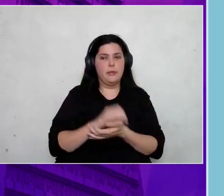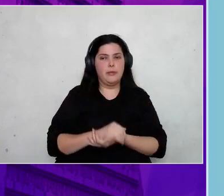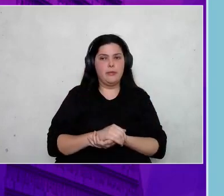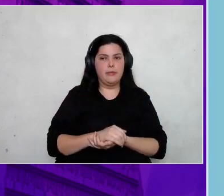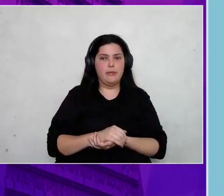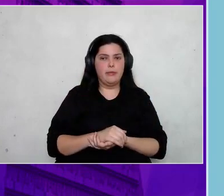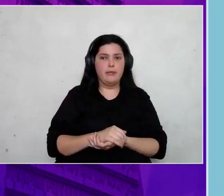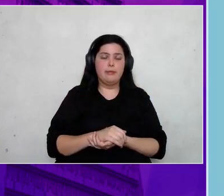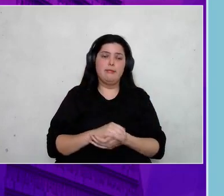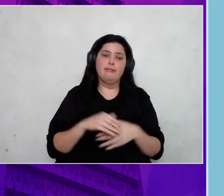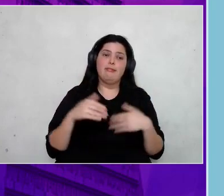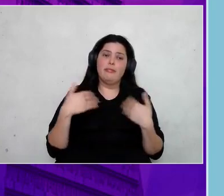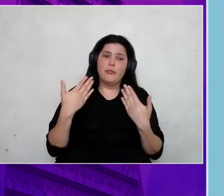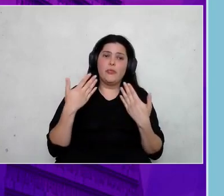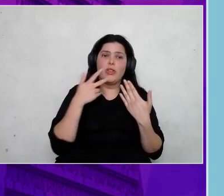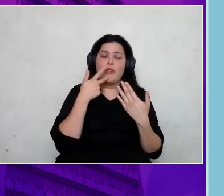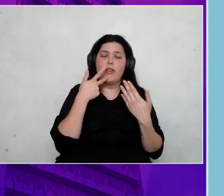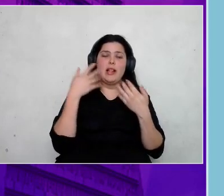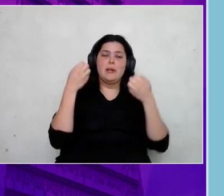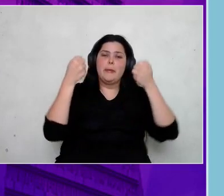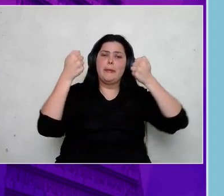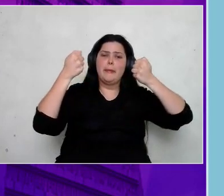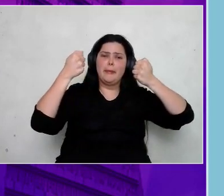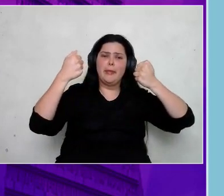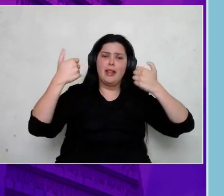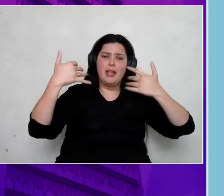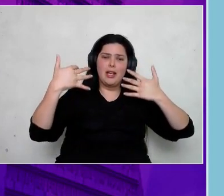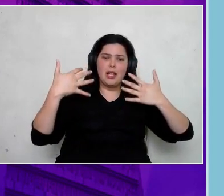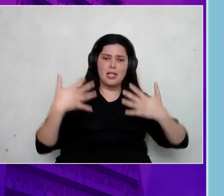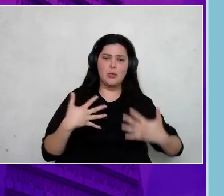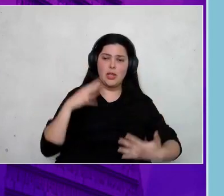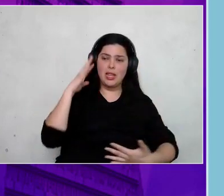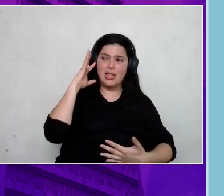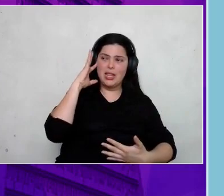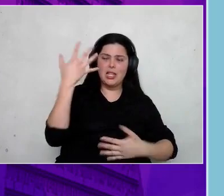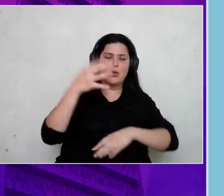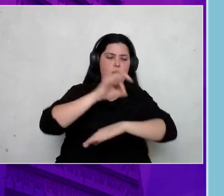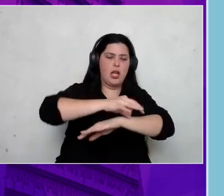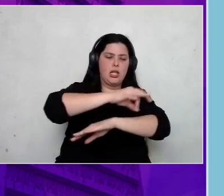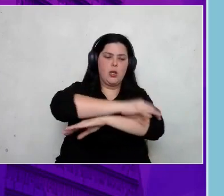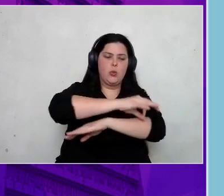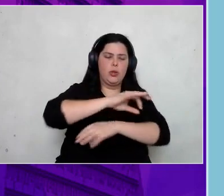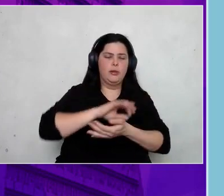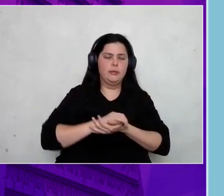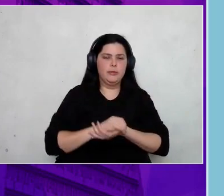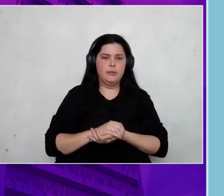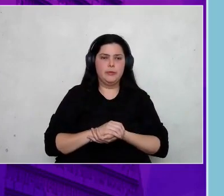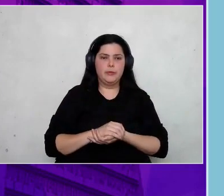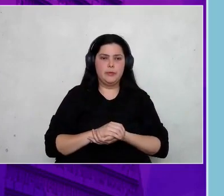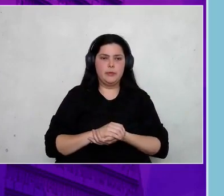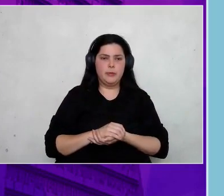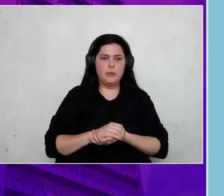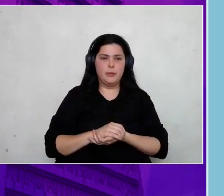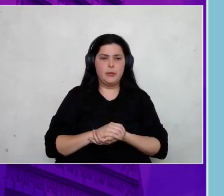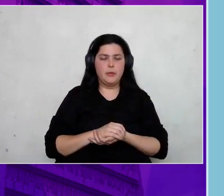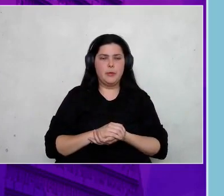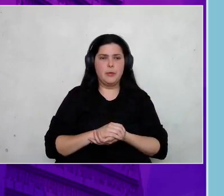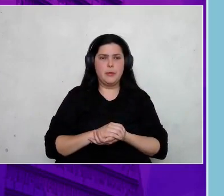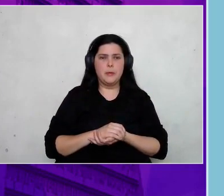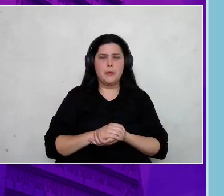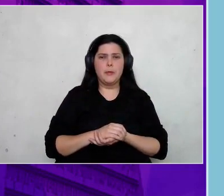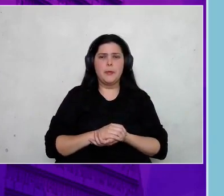fazer um recorte específico para decisões arquiteturais. Dando uma visão